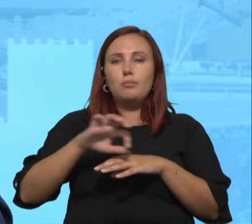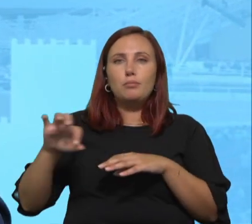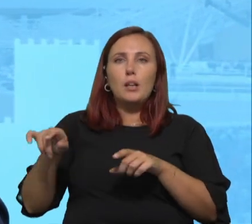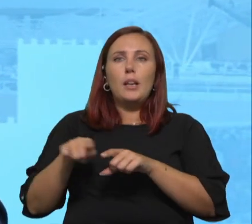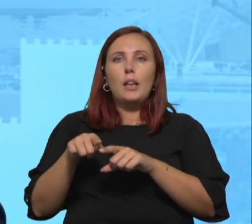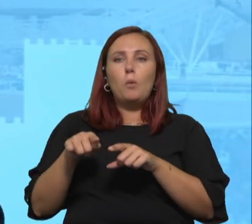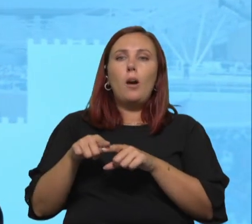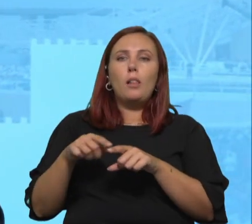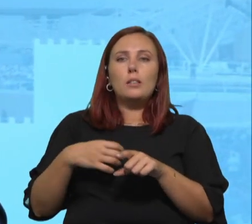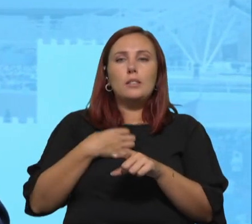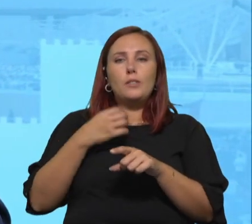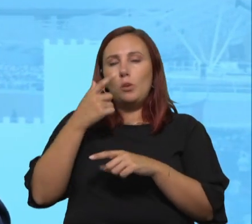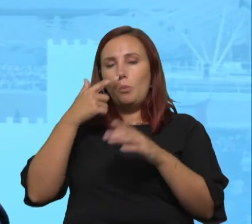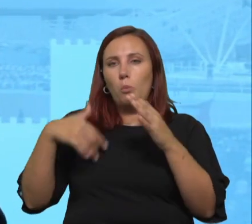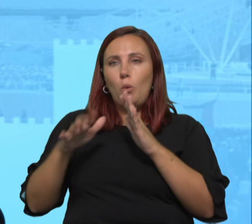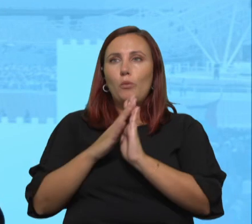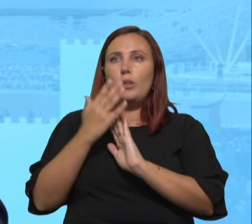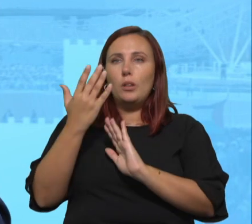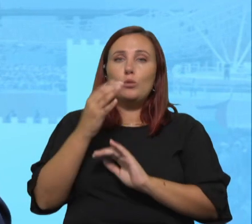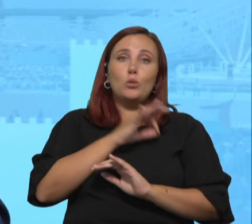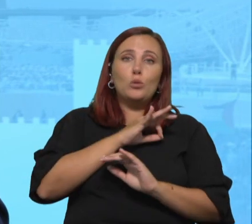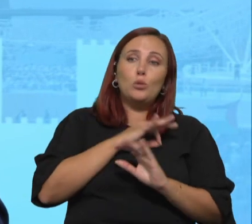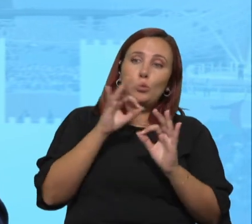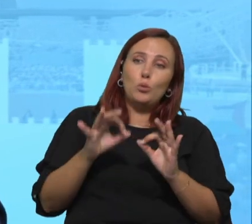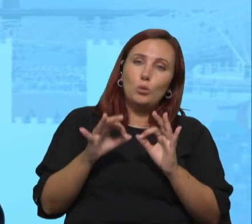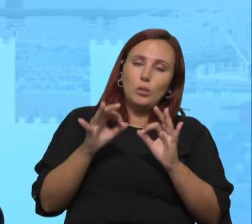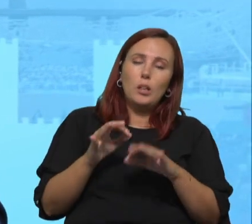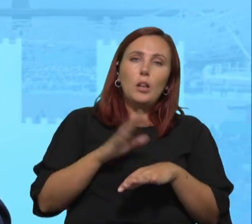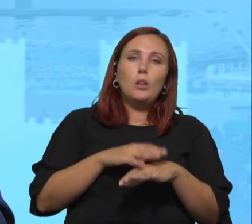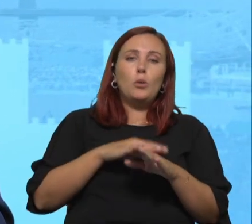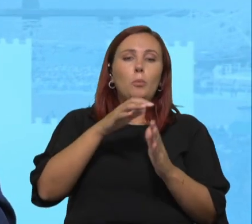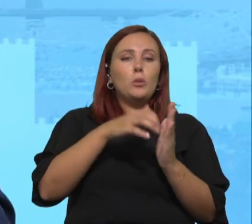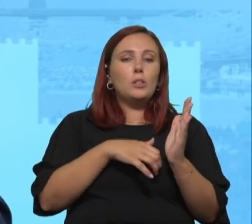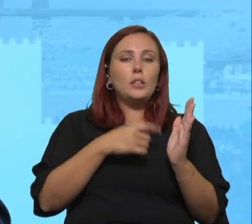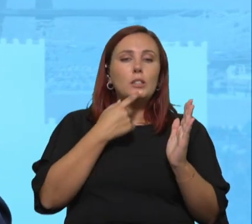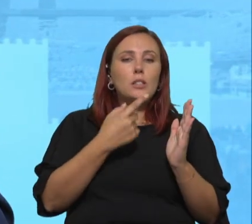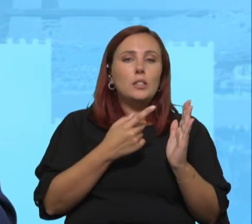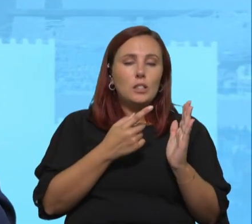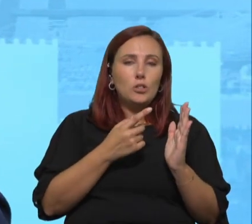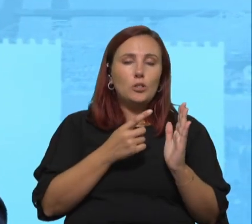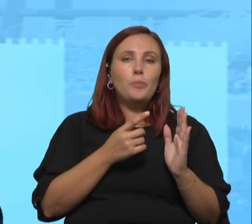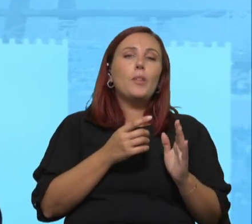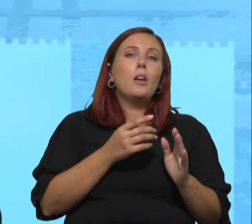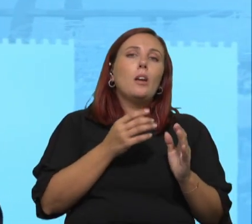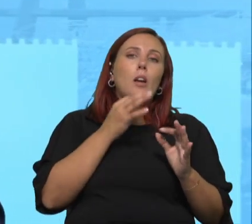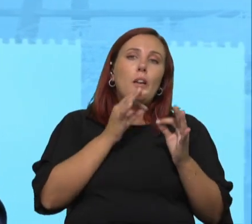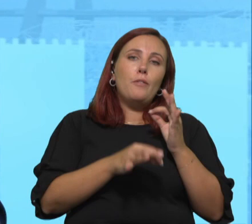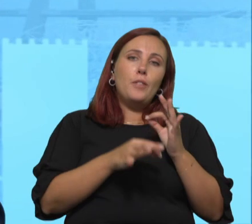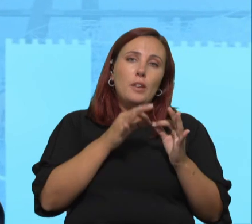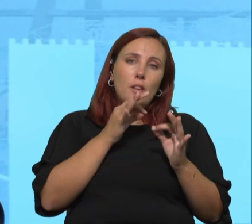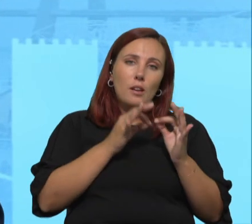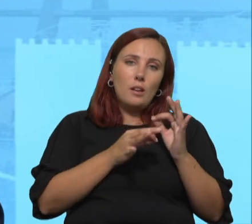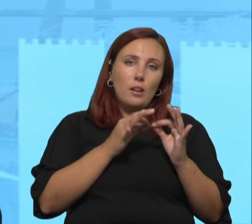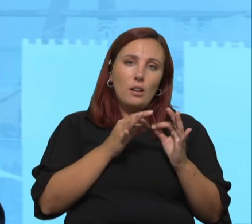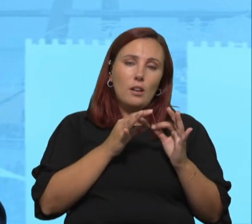povo de Deus, que o Senhor cuida. Aliás, o texto acaba por dizer: a vinha do Senhor é a casa de Israel, não é? Isso na primeira